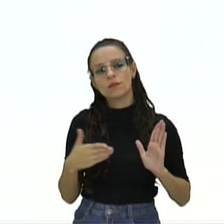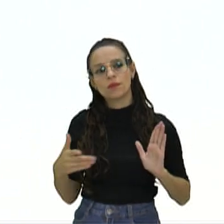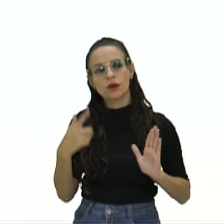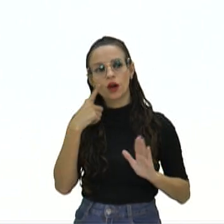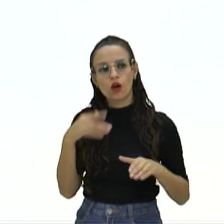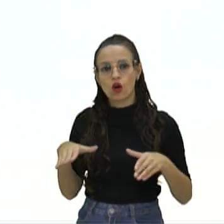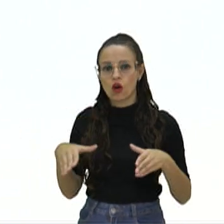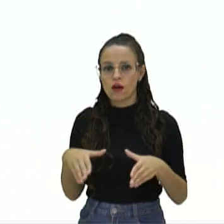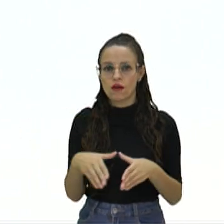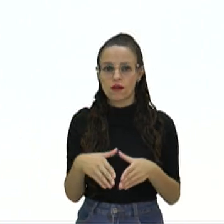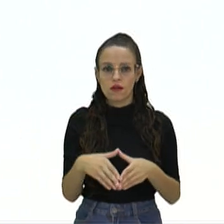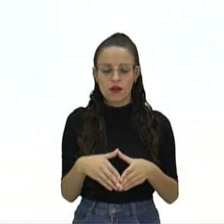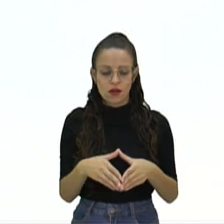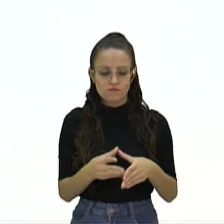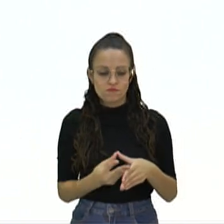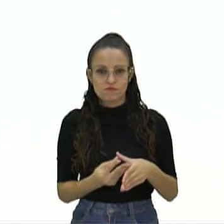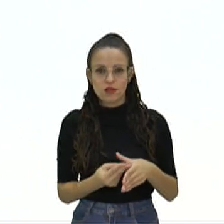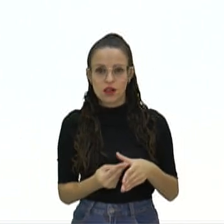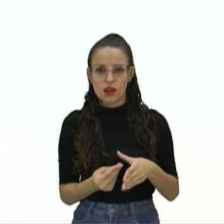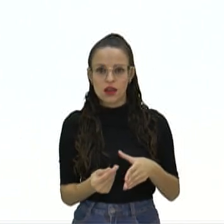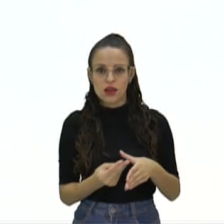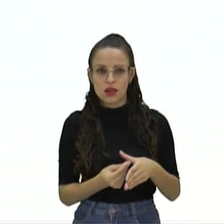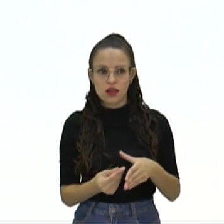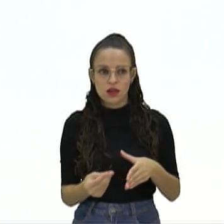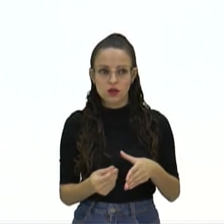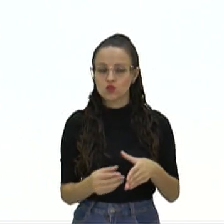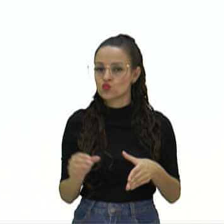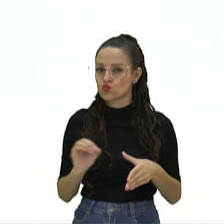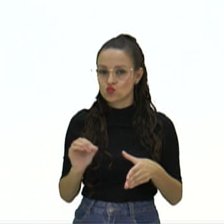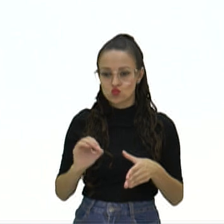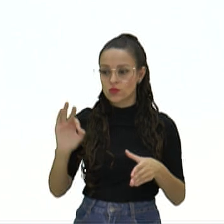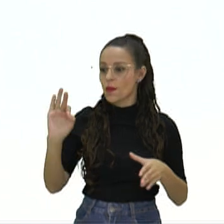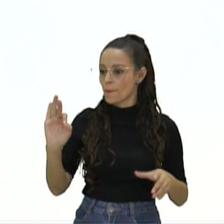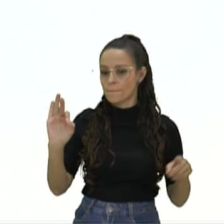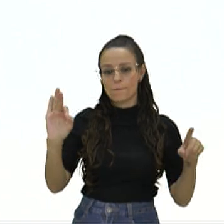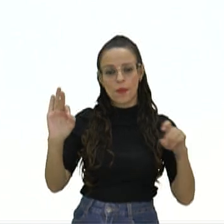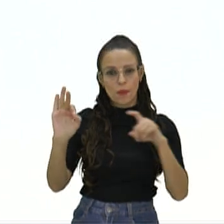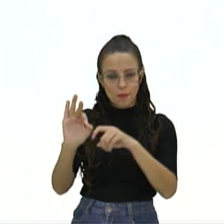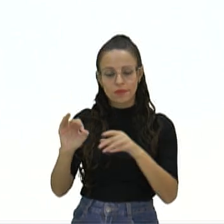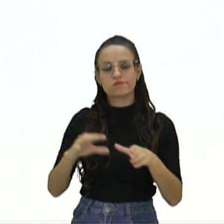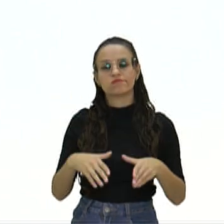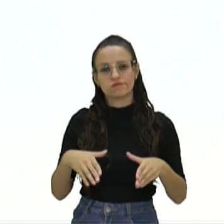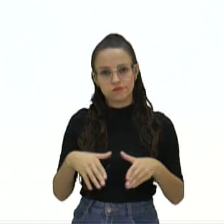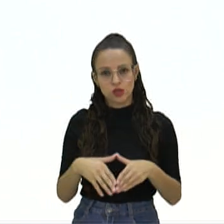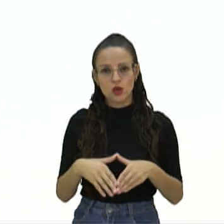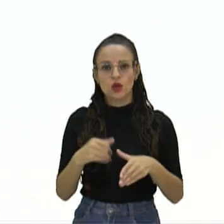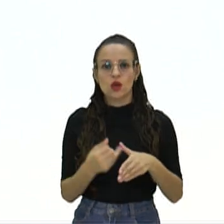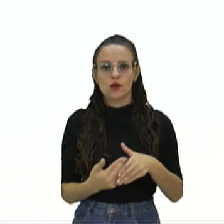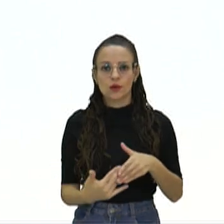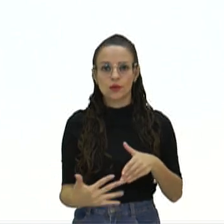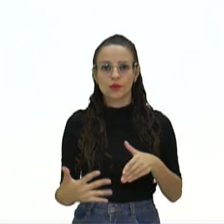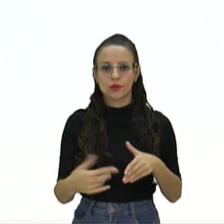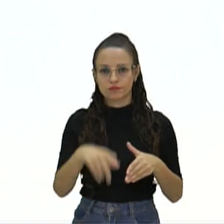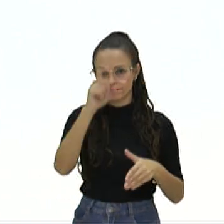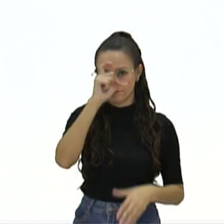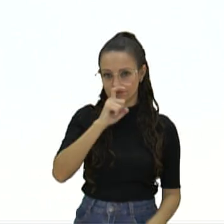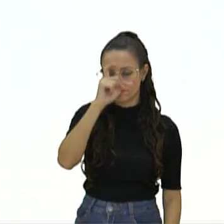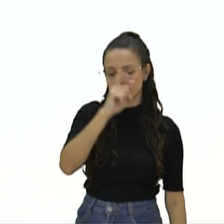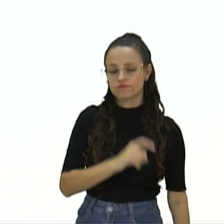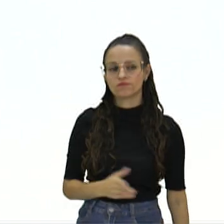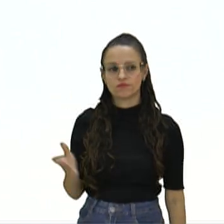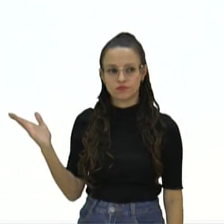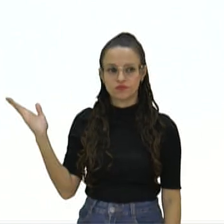aqui do endométrio, né? O caso da não fecundação, né? E aí, por fim,